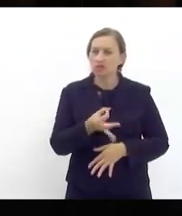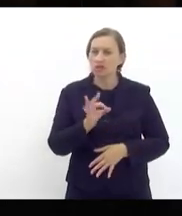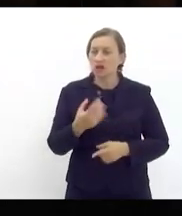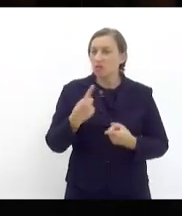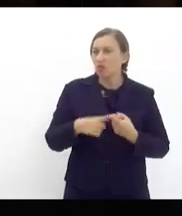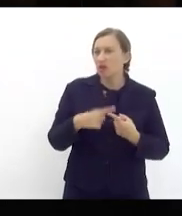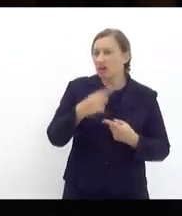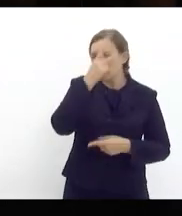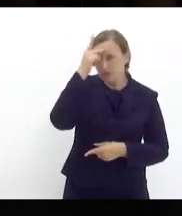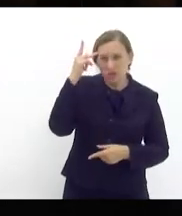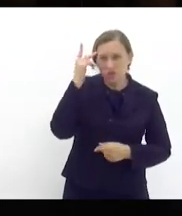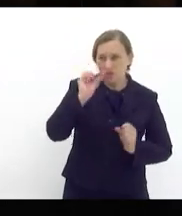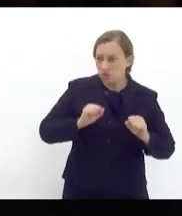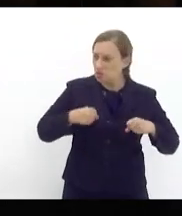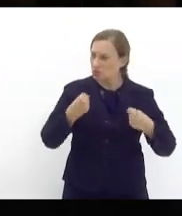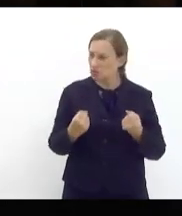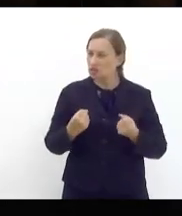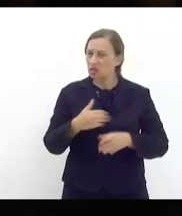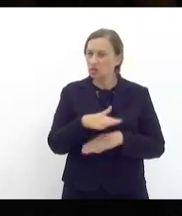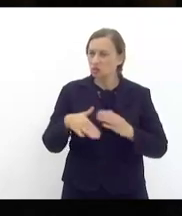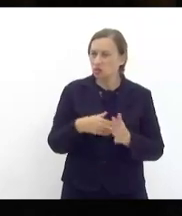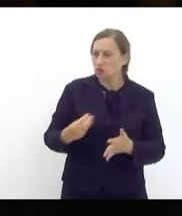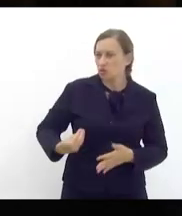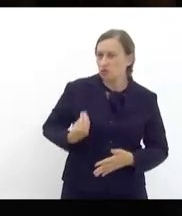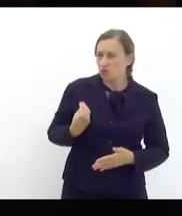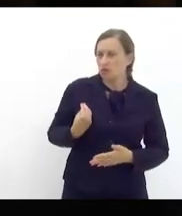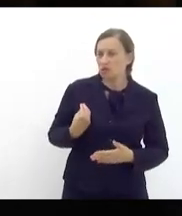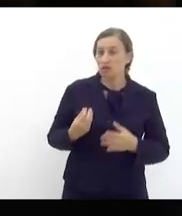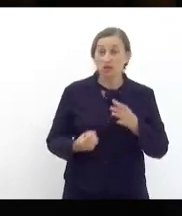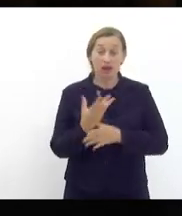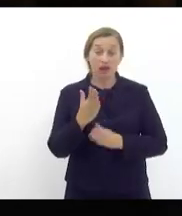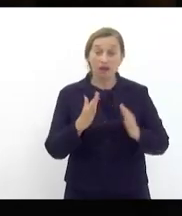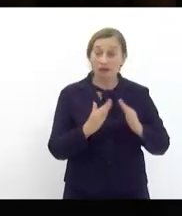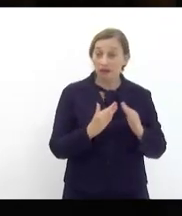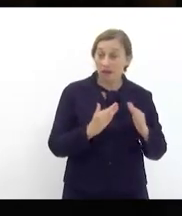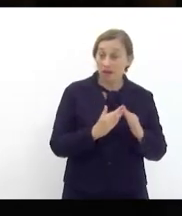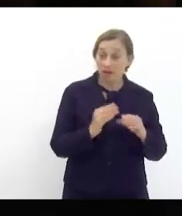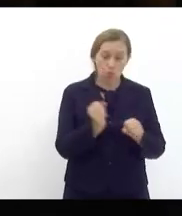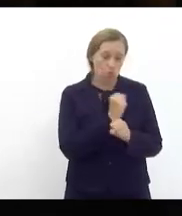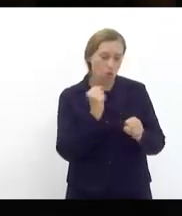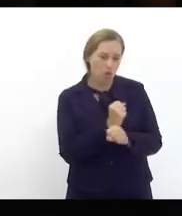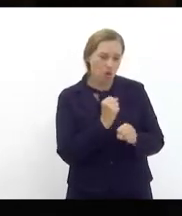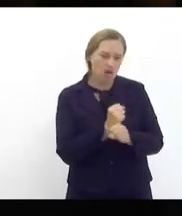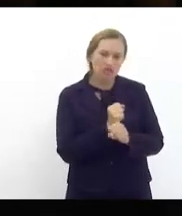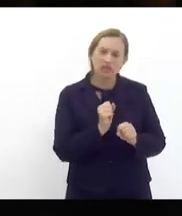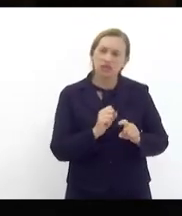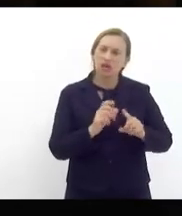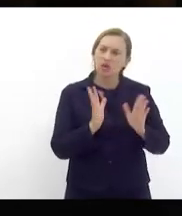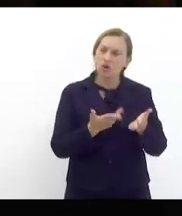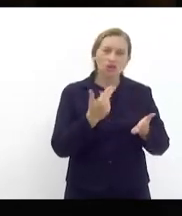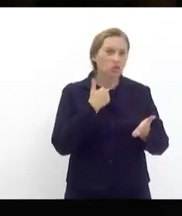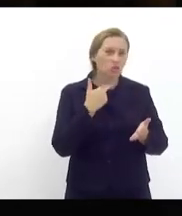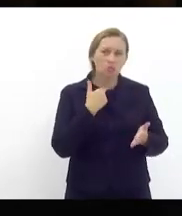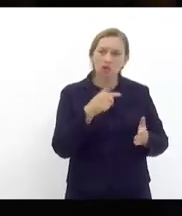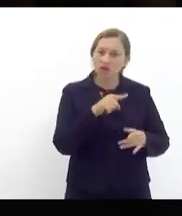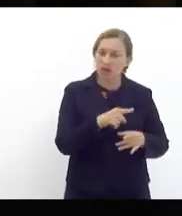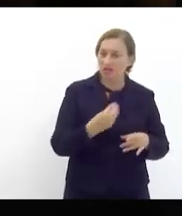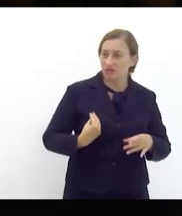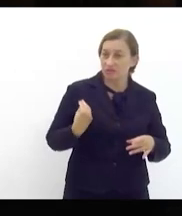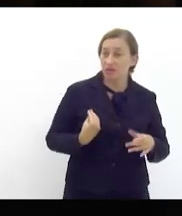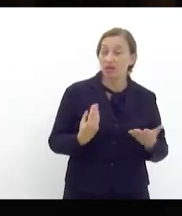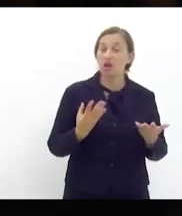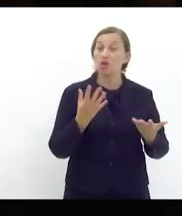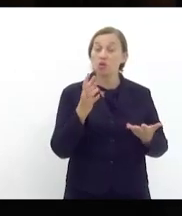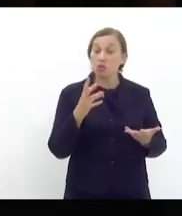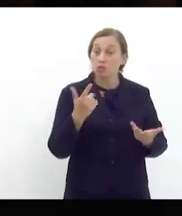se essas pessoas dedicaram a sua vida toda, conseguiram construir aquela casa, aquela casa foi condenada, o mínimo que teria que ter